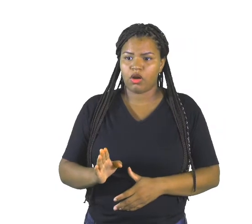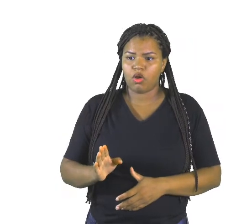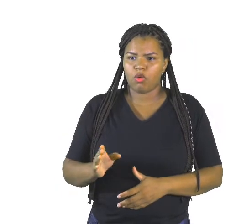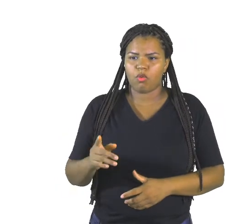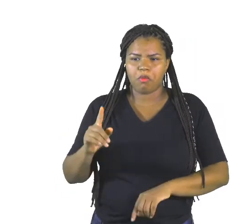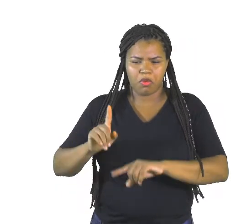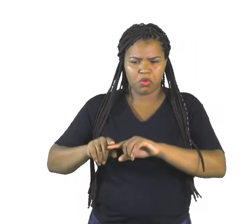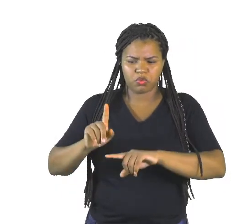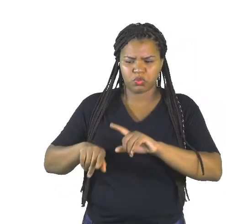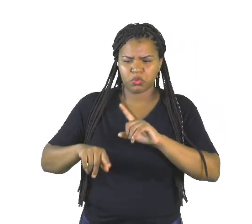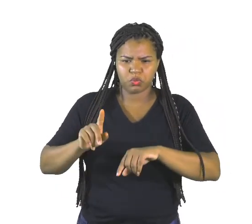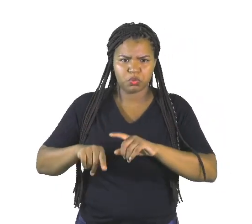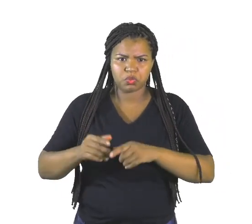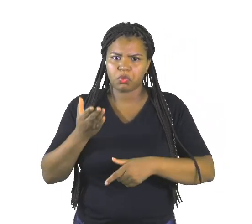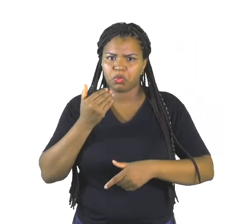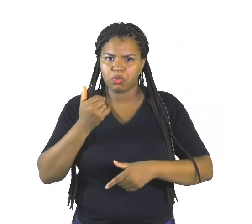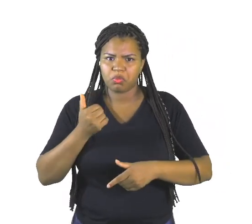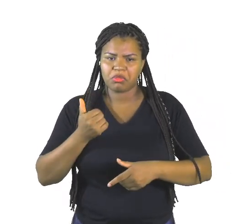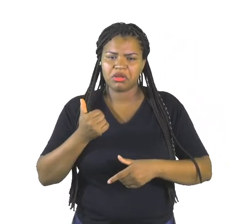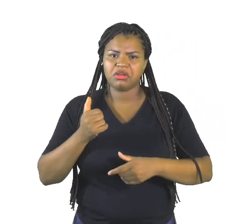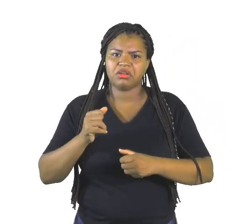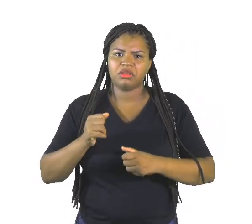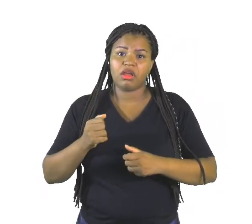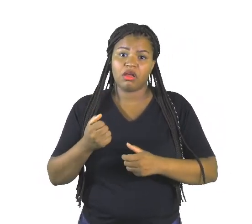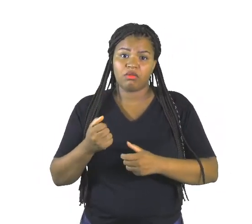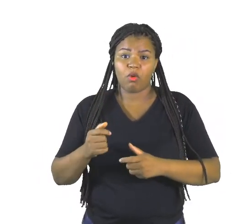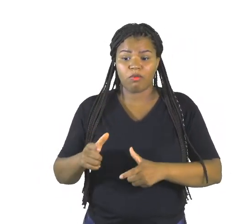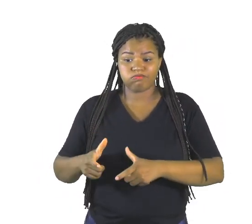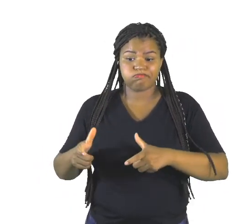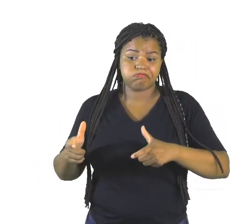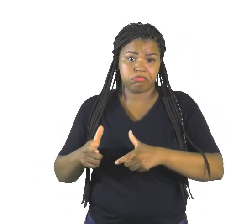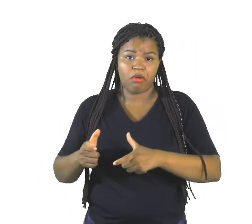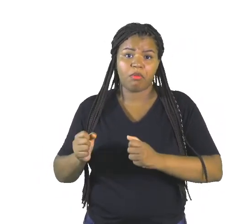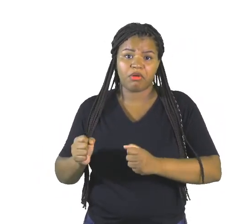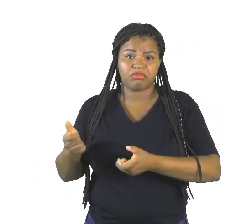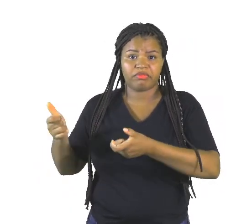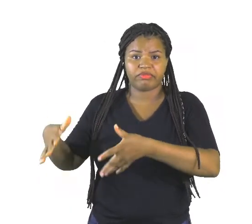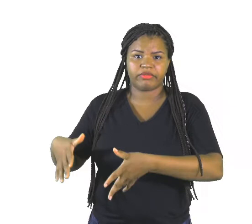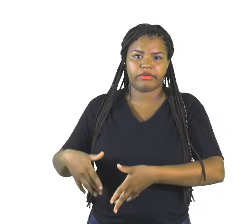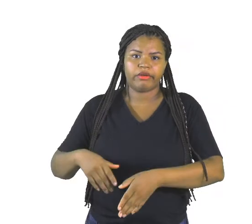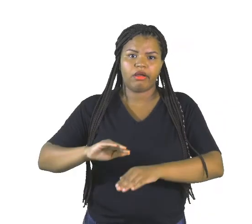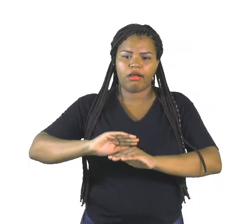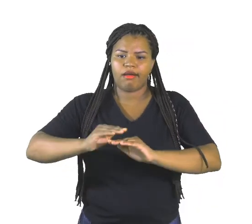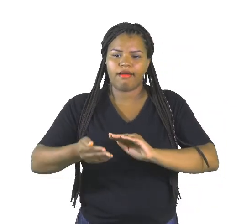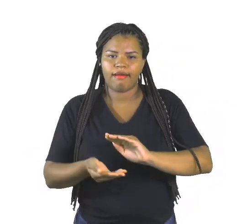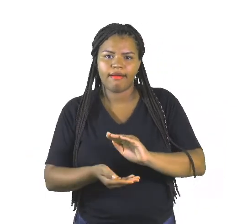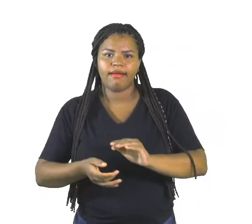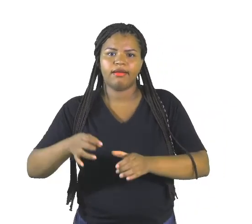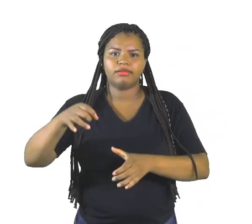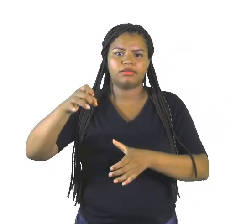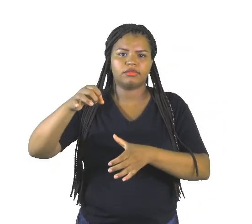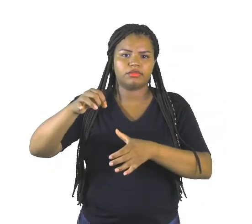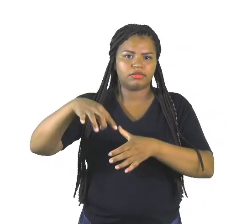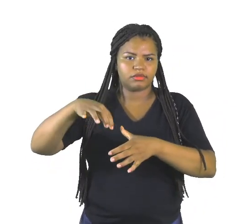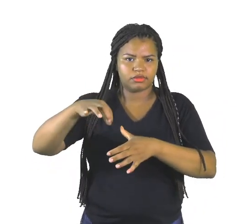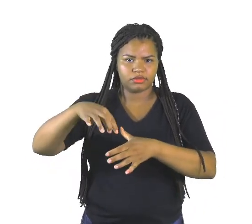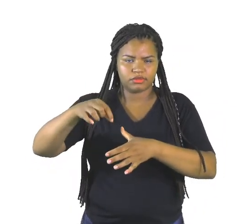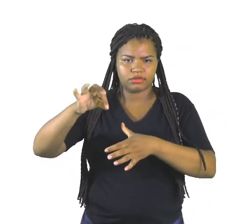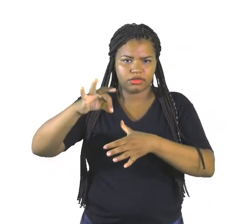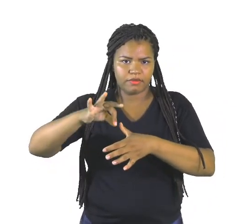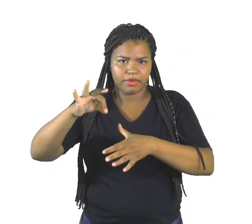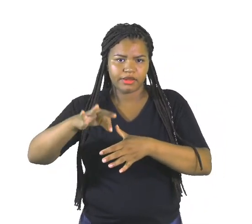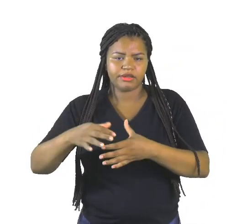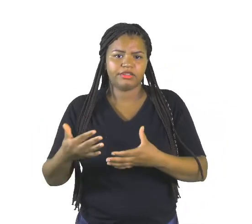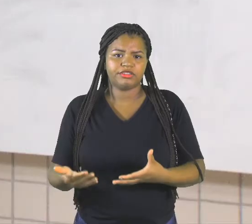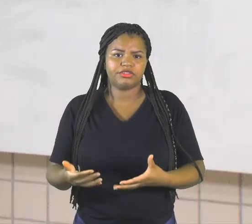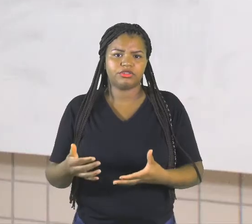do alimento, ser jogado fora, né? Então, a casca, a semente, o talinho, que é aquele pedaço que liga, por